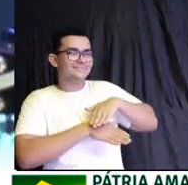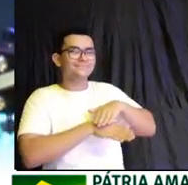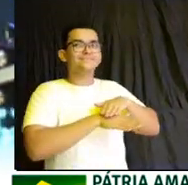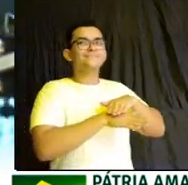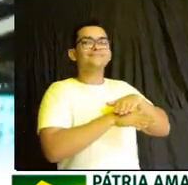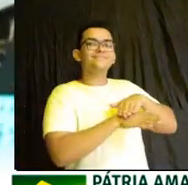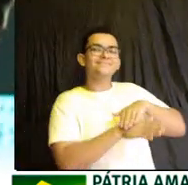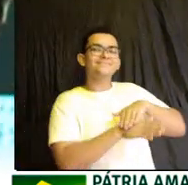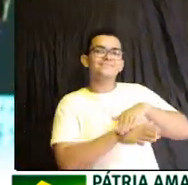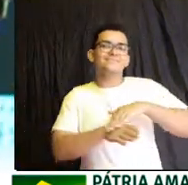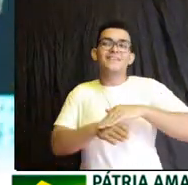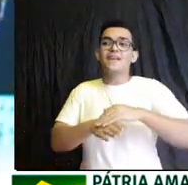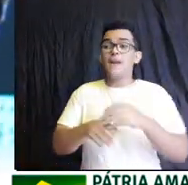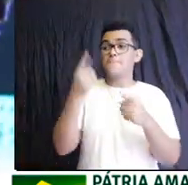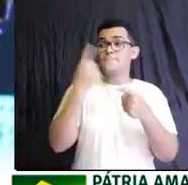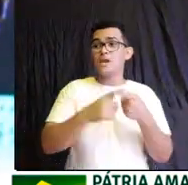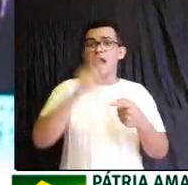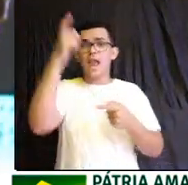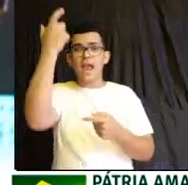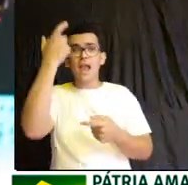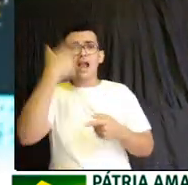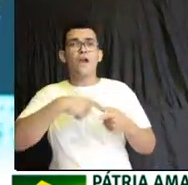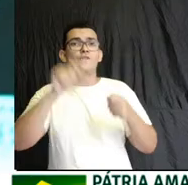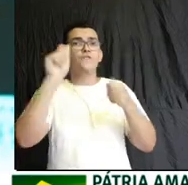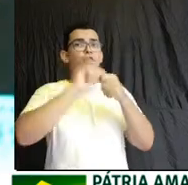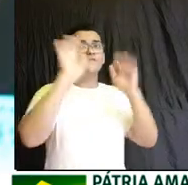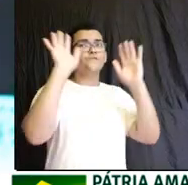na hora que você